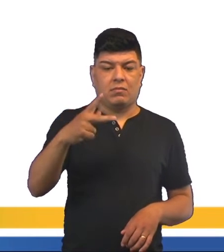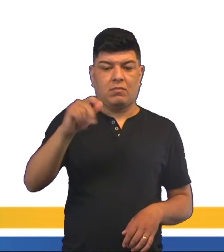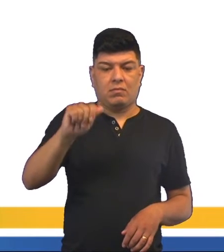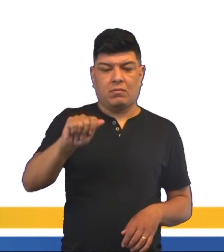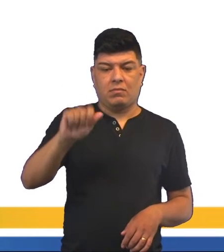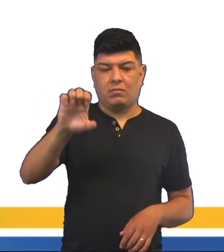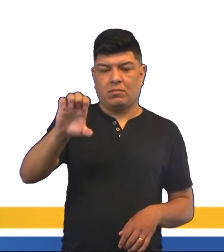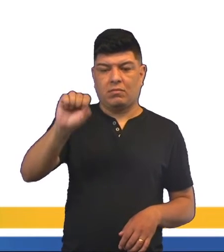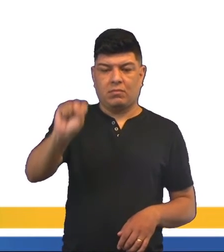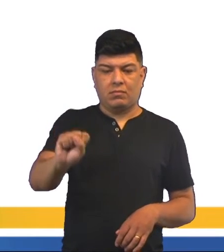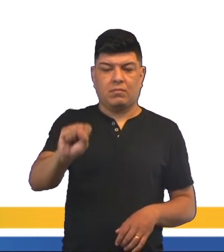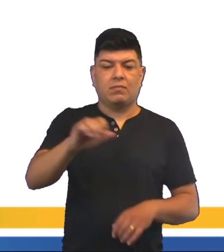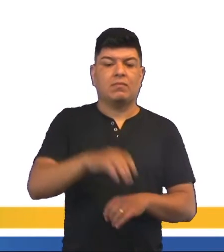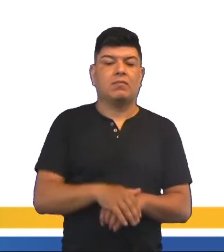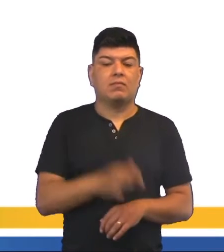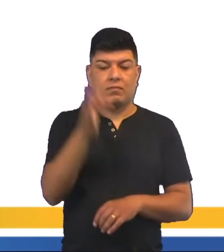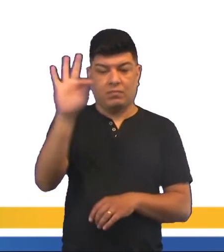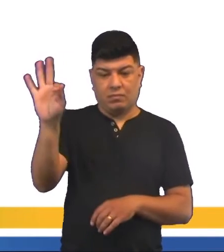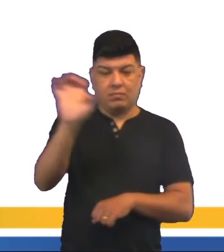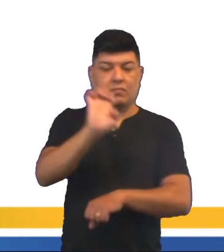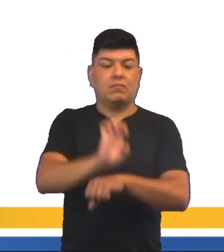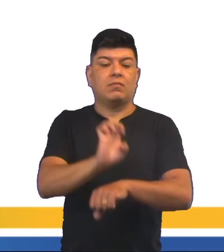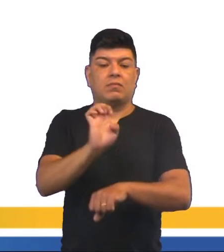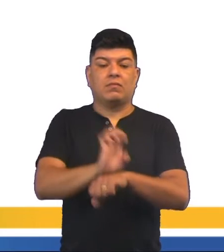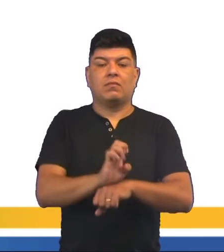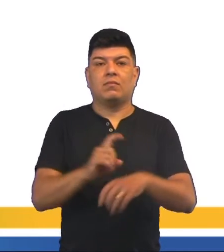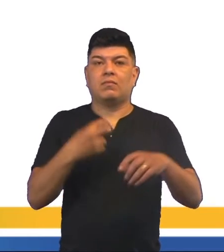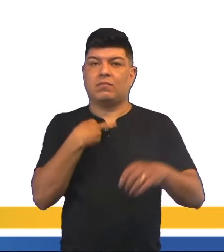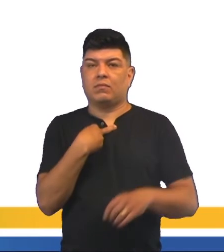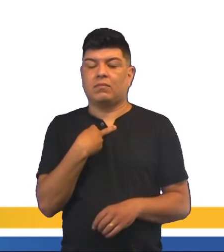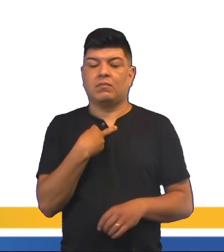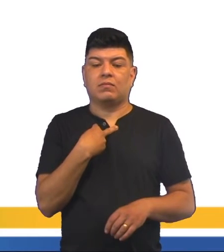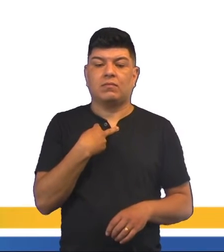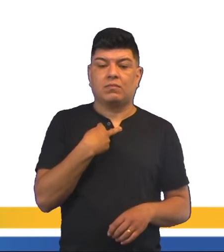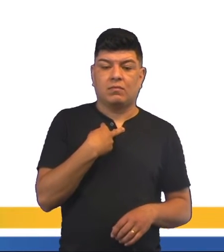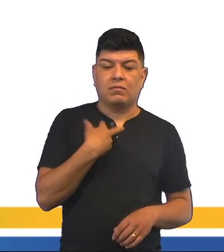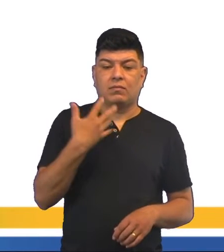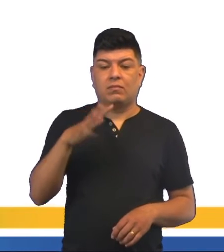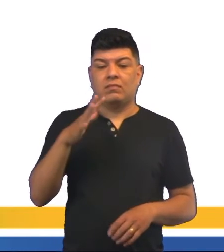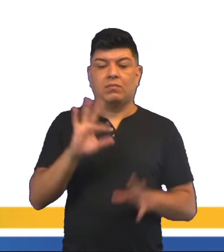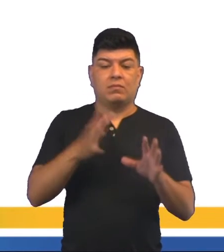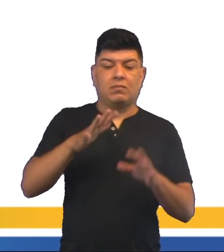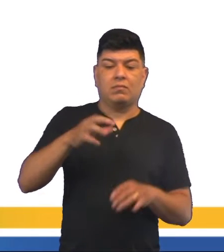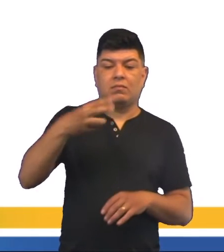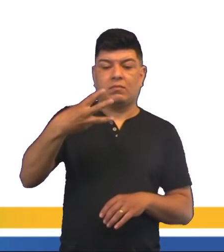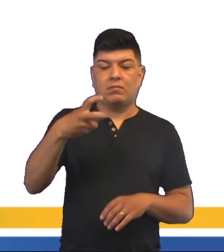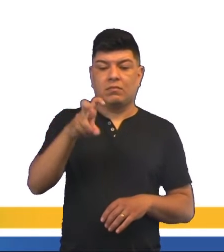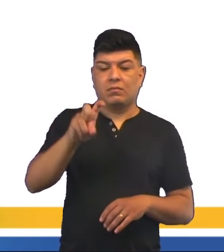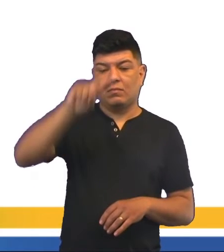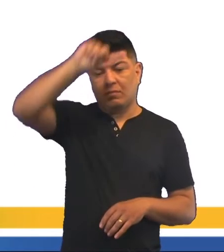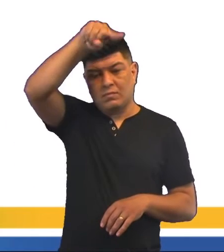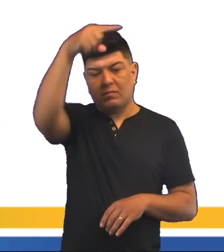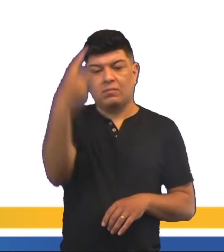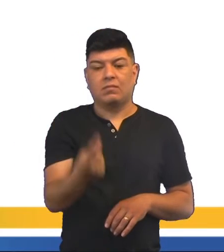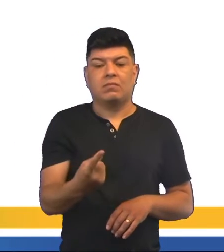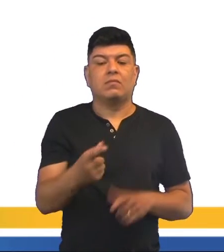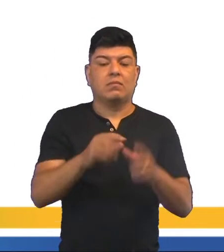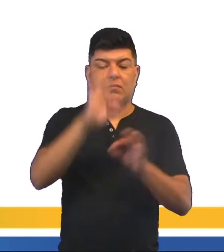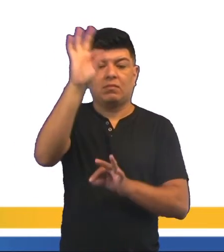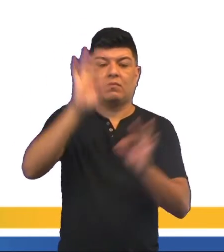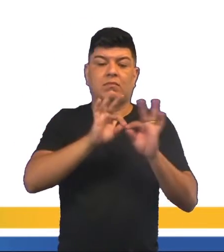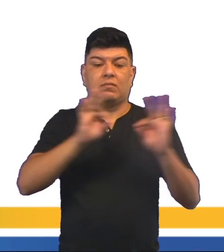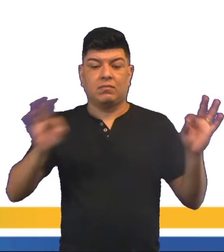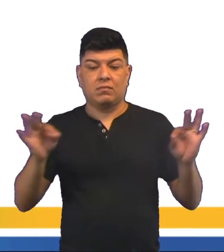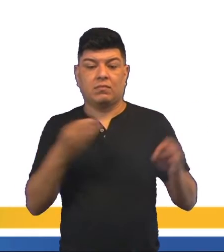e 179 PAIs, né, federais e estaduais, que ocupam, né, uma área de aproximadamente